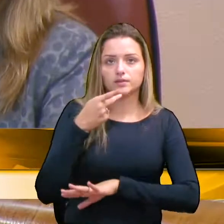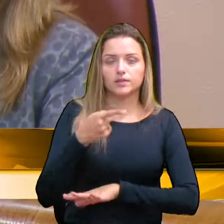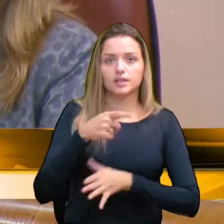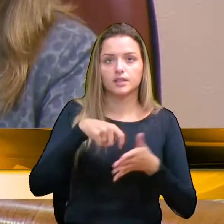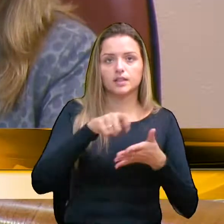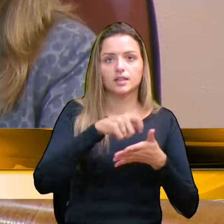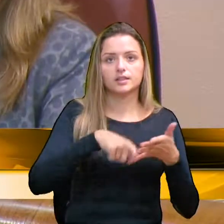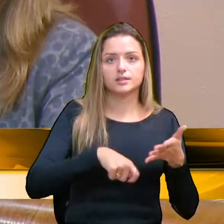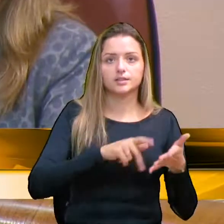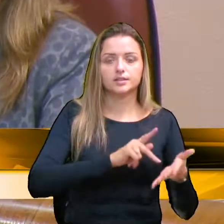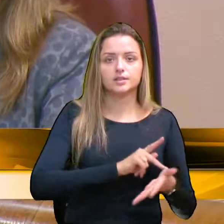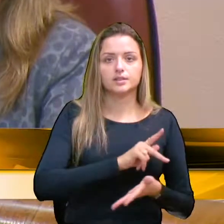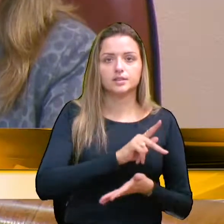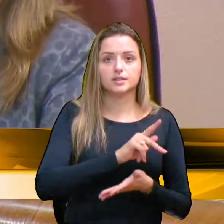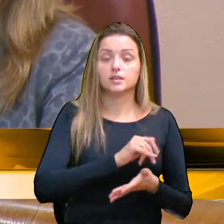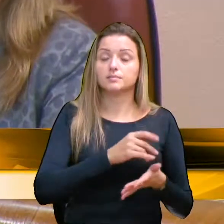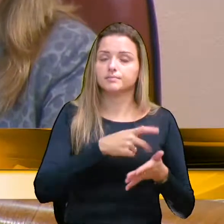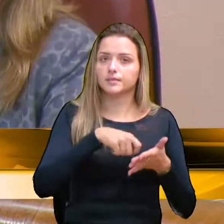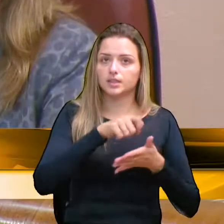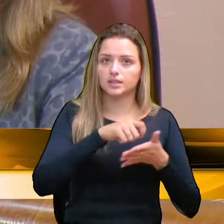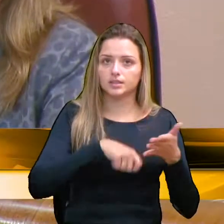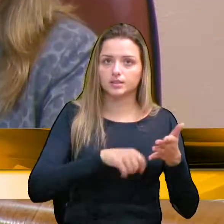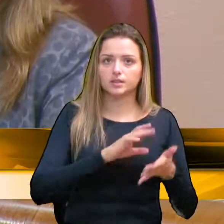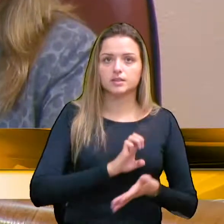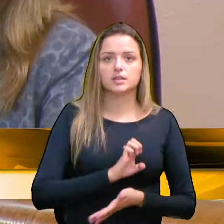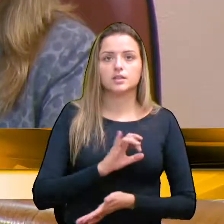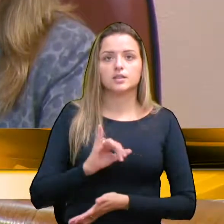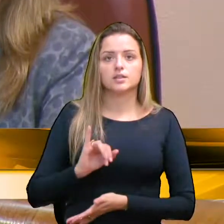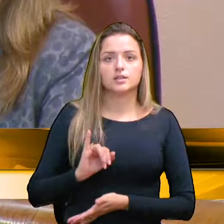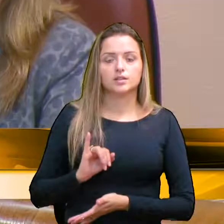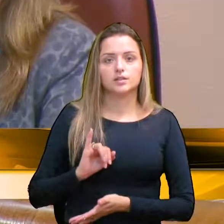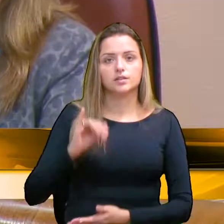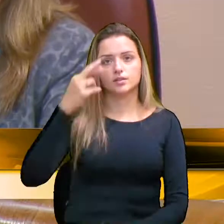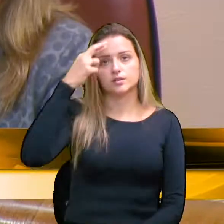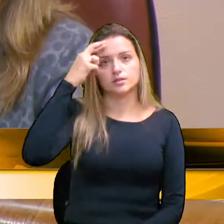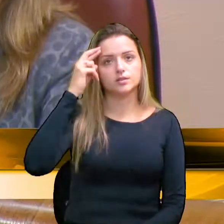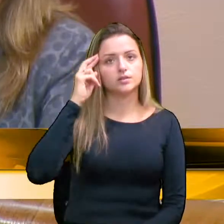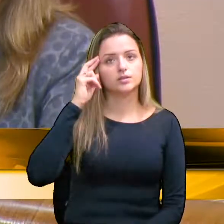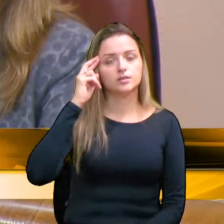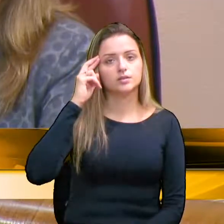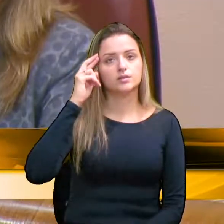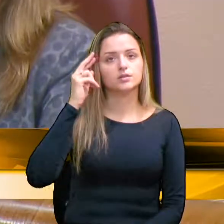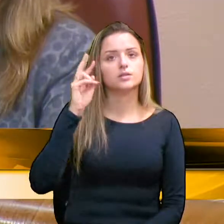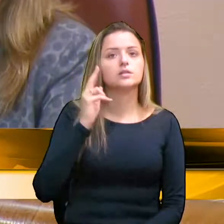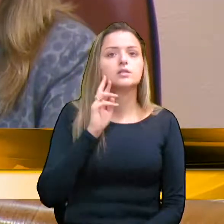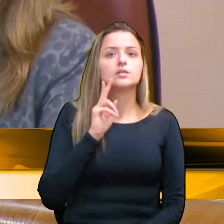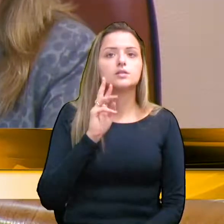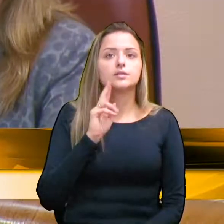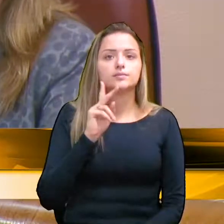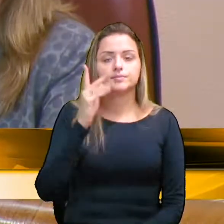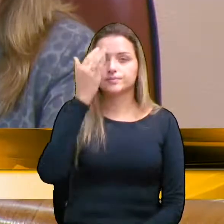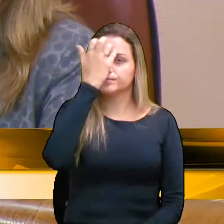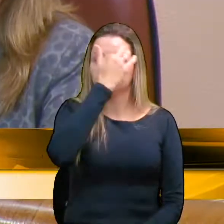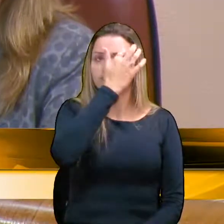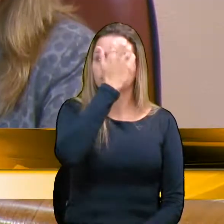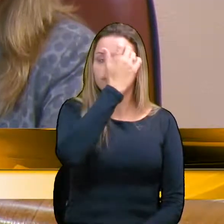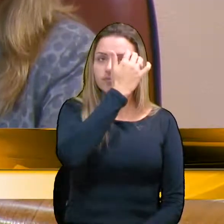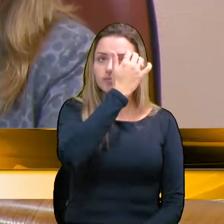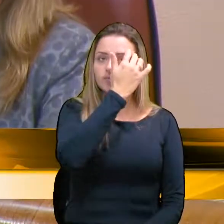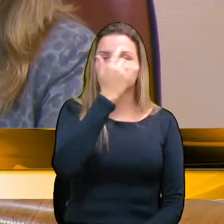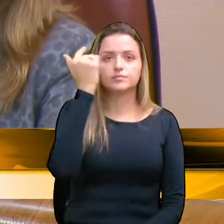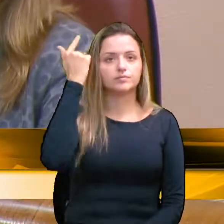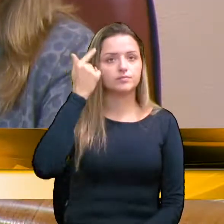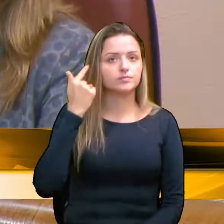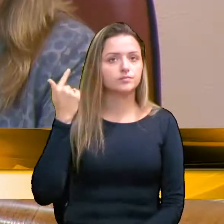subscrevemos o presente ofício. Ed Carlos Pereira de Souza, Rafael Bueno, Renato Oliveira, Adilode Domênico,